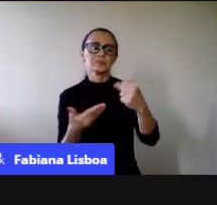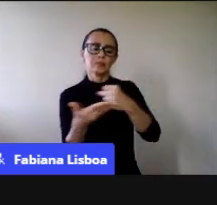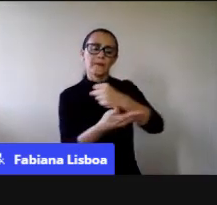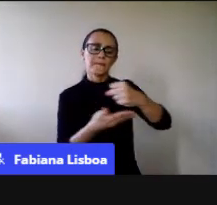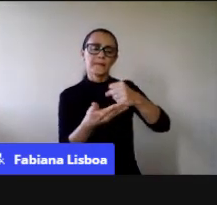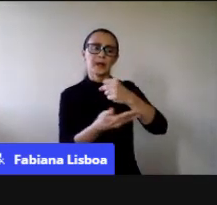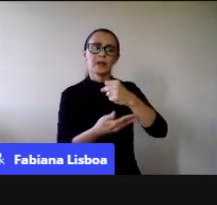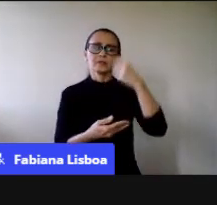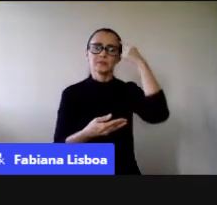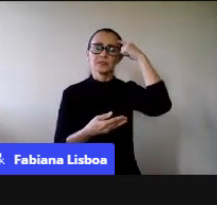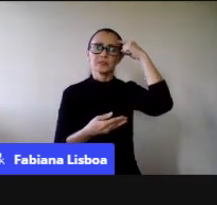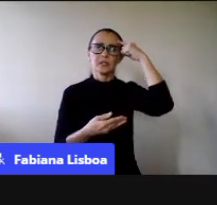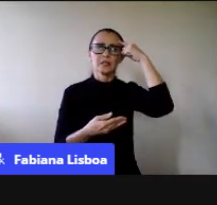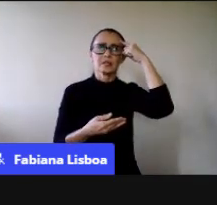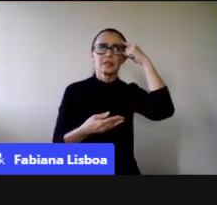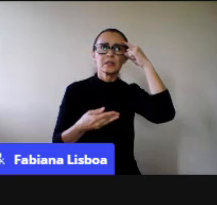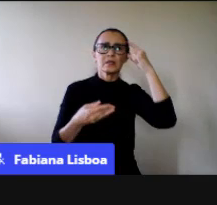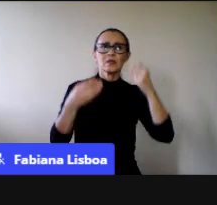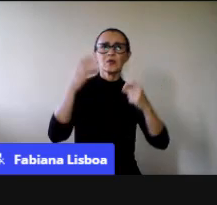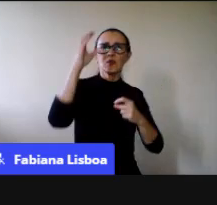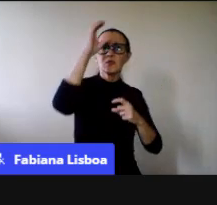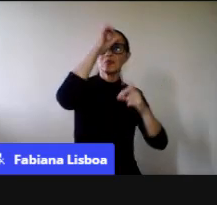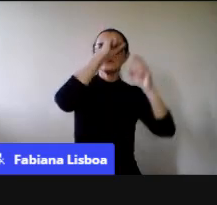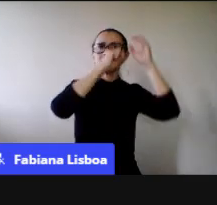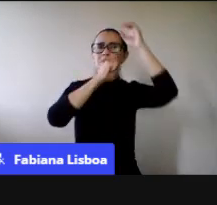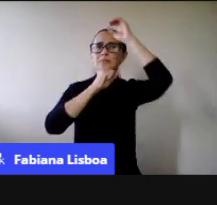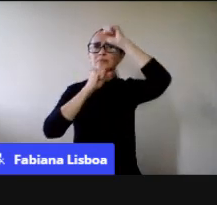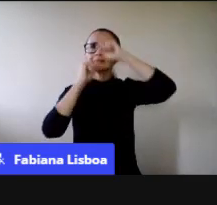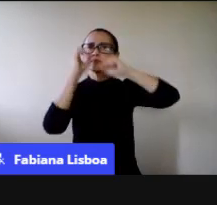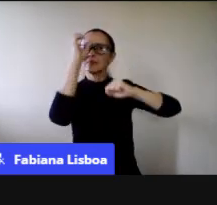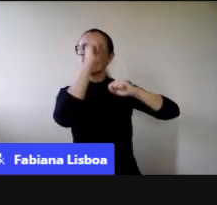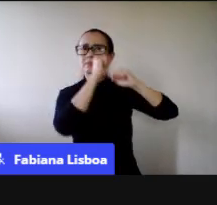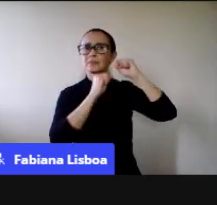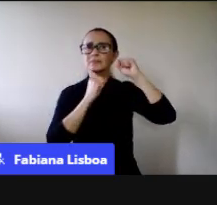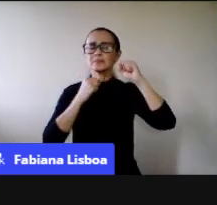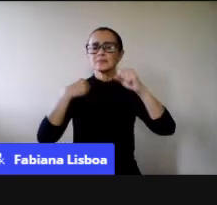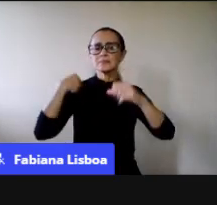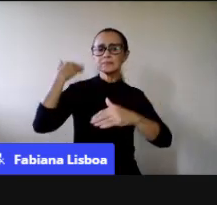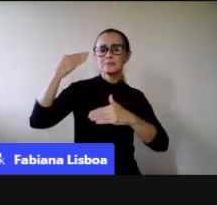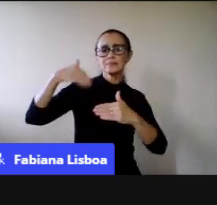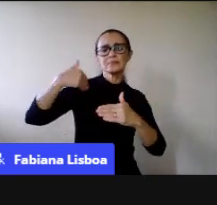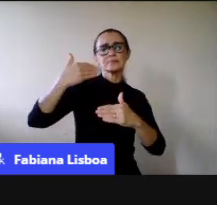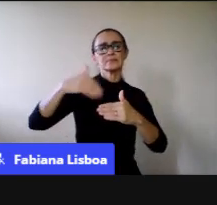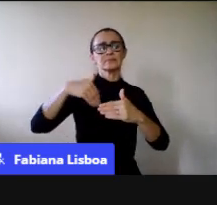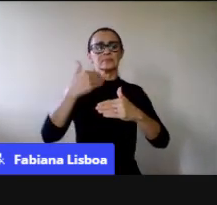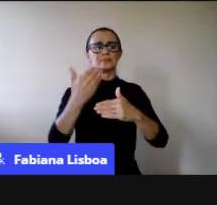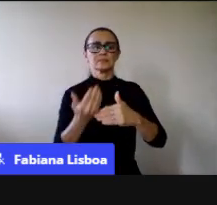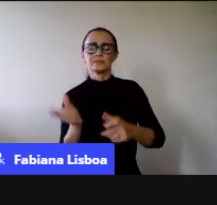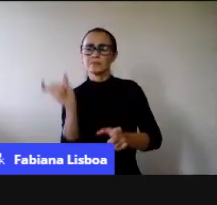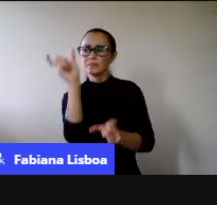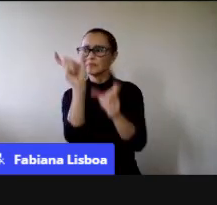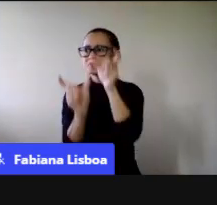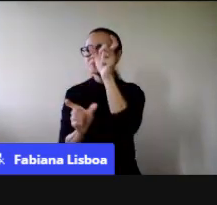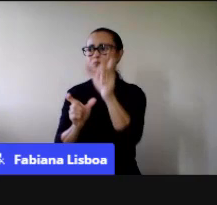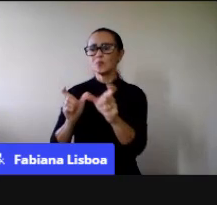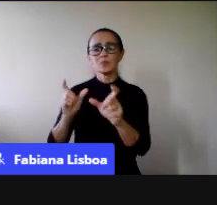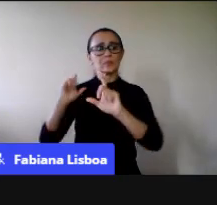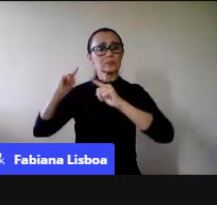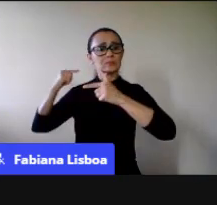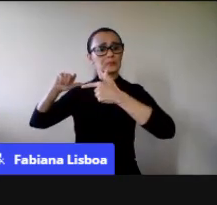com conhecimentos a história e a descendência dos povos indígenas, enquanto sujeitos situados em outra tradição